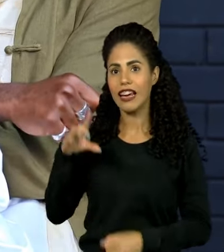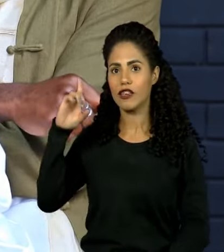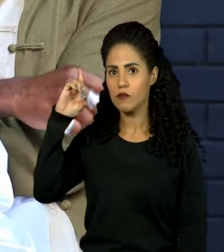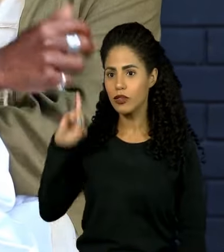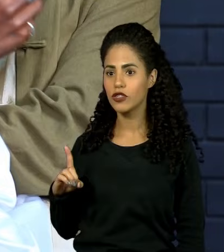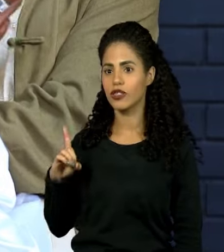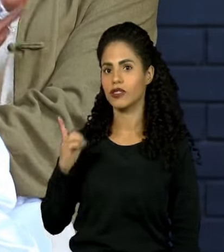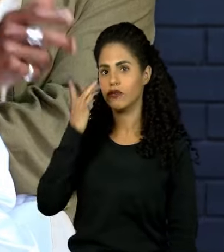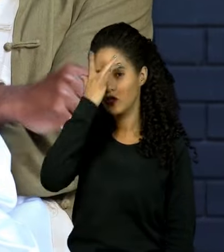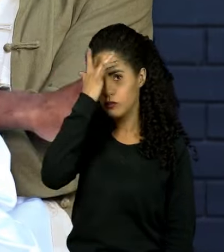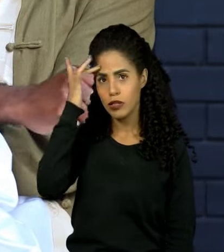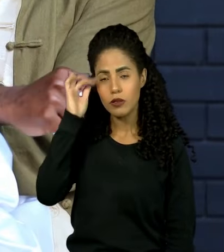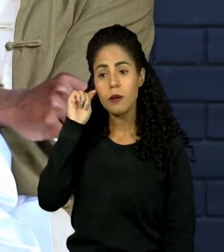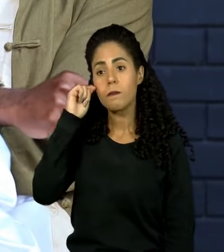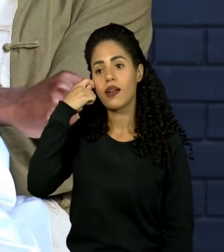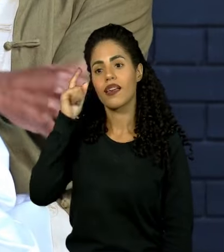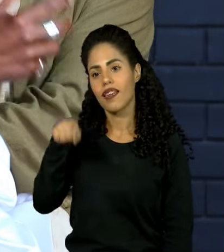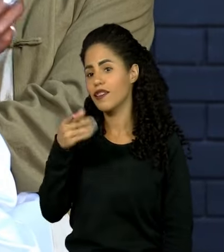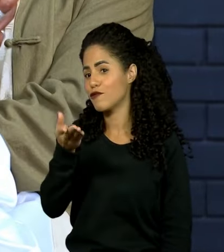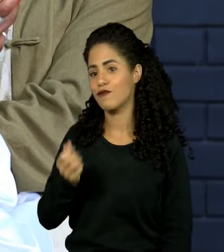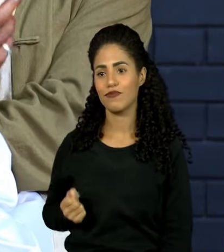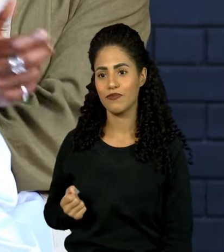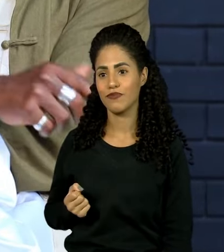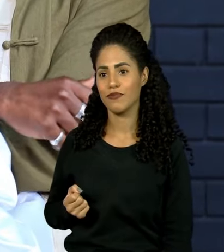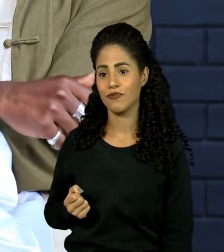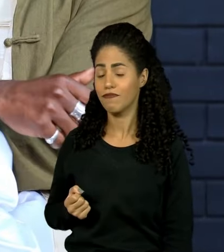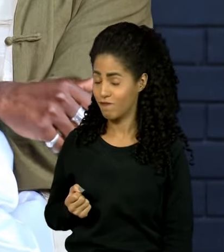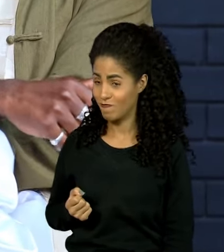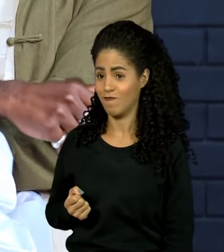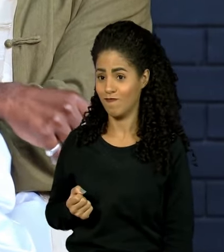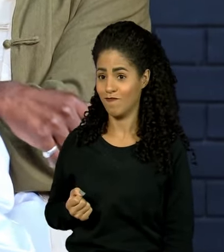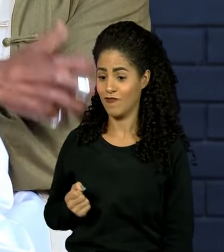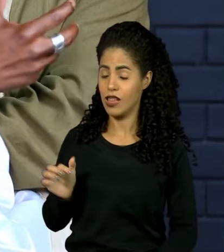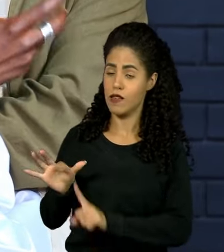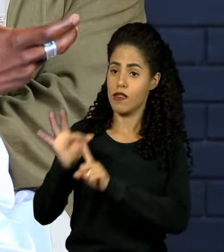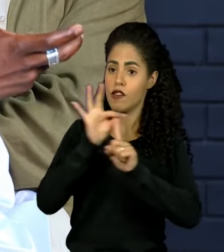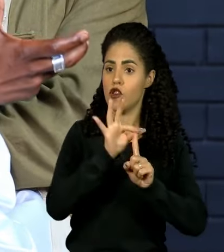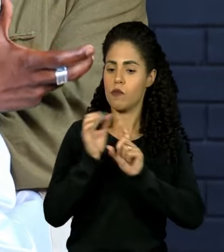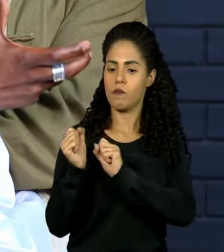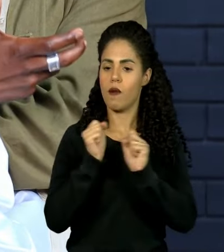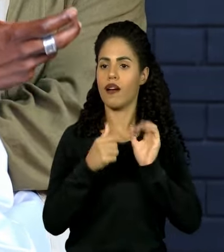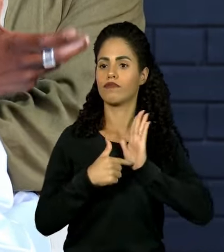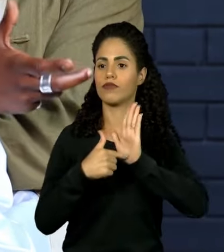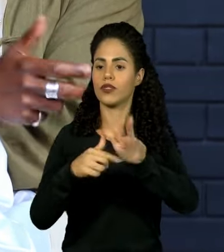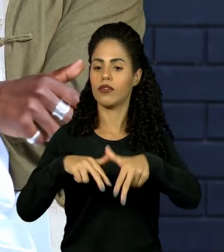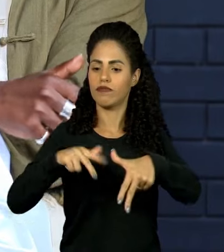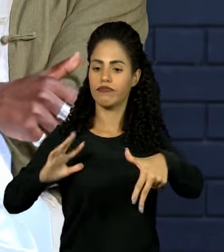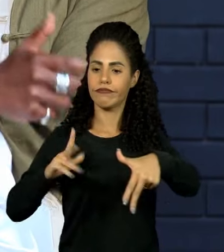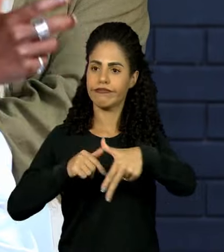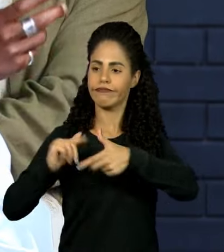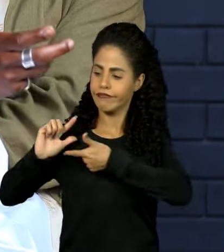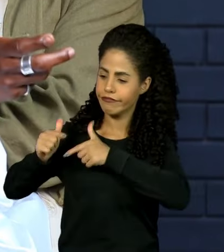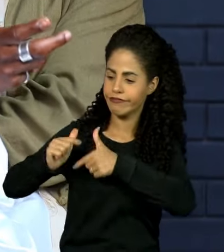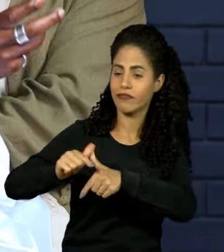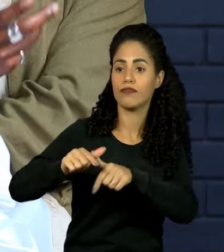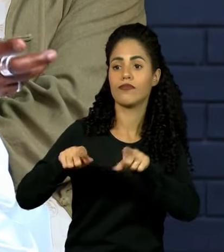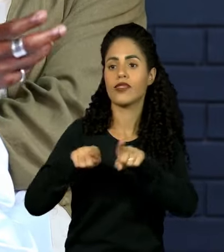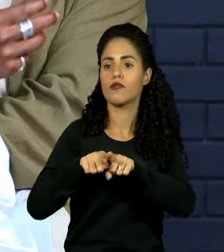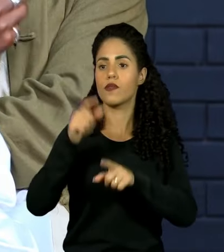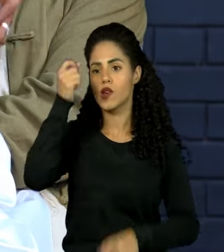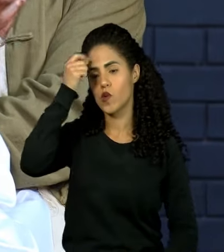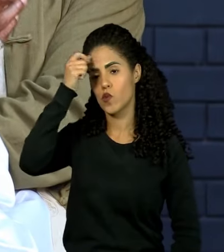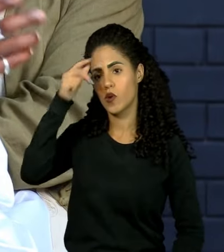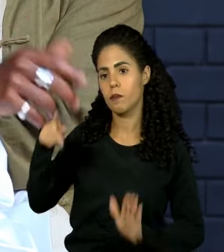Preta tá falando sobre isso né tá falando sobre eh poder trazer as nossas tradições poder trazer a nossa